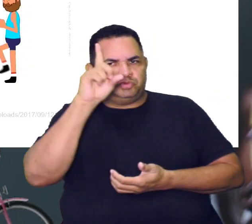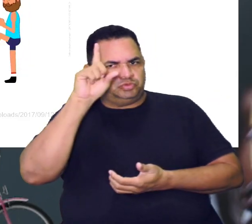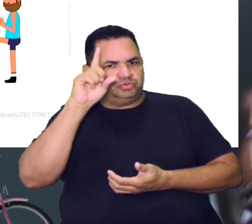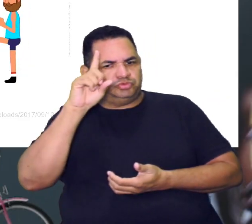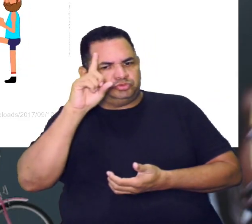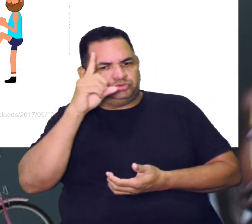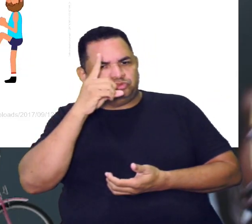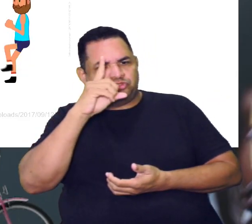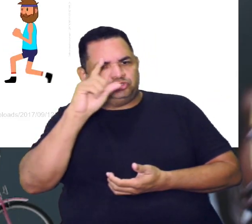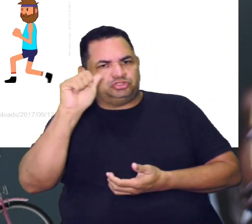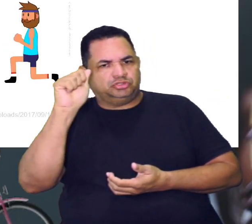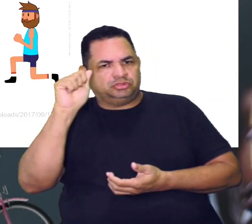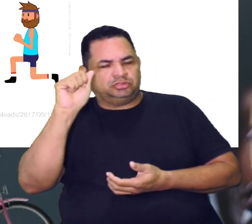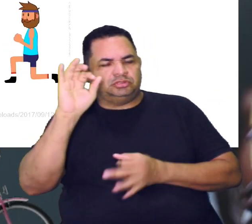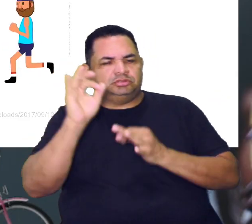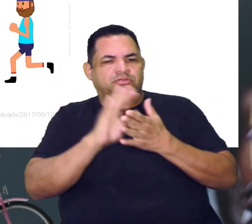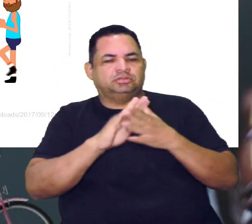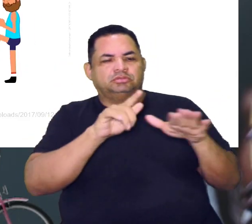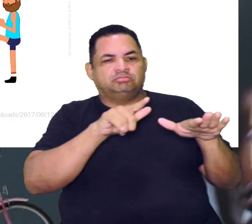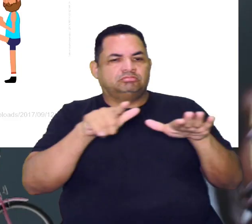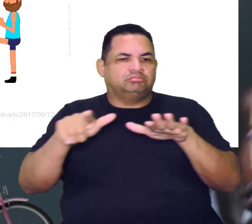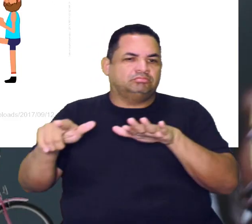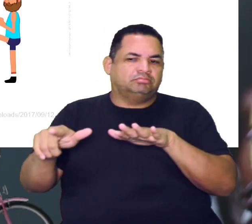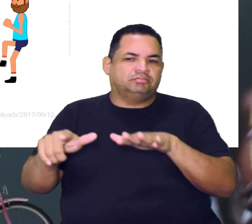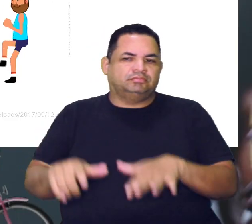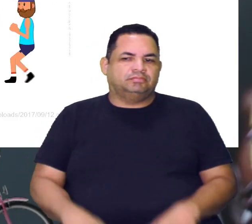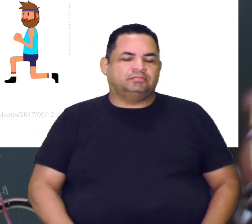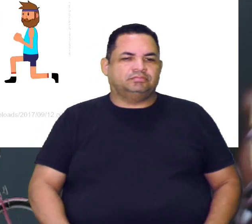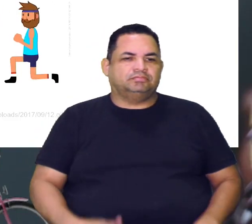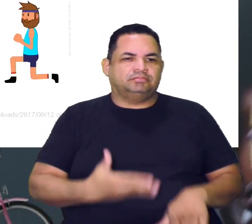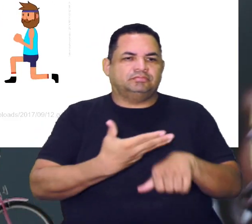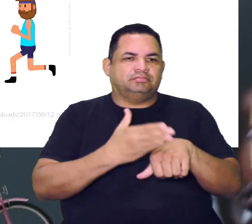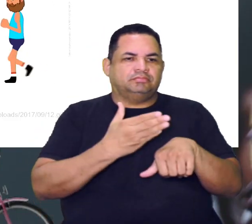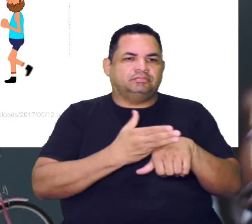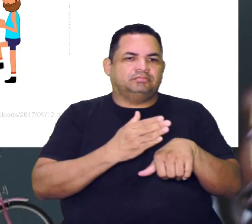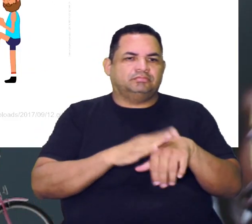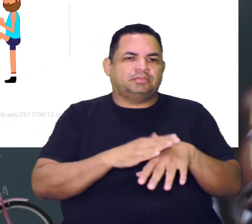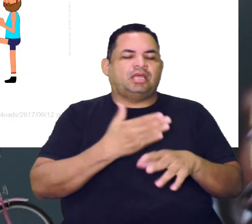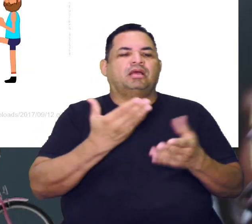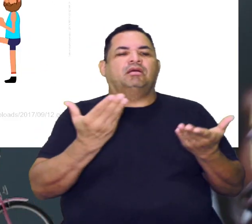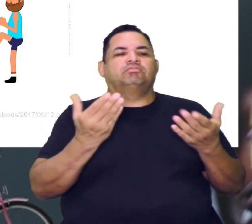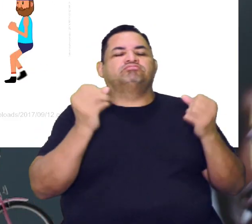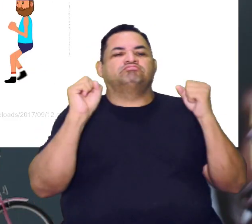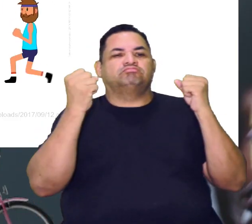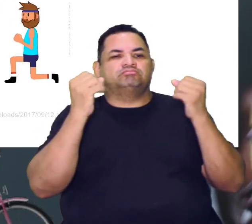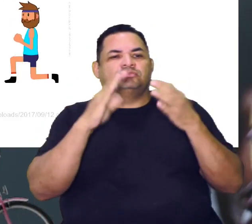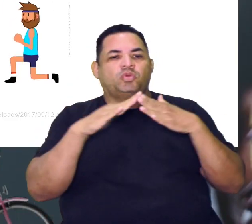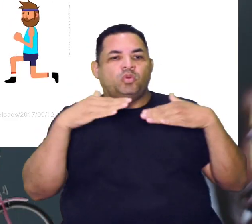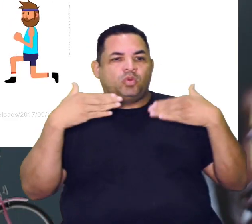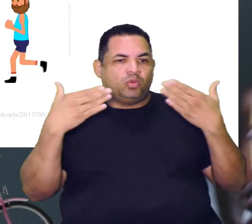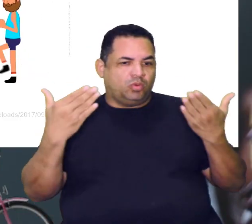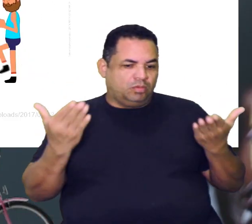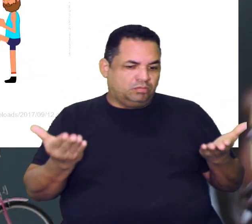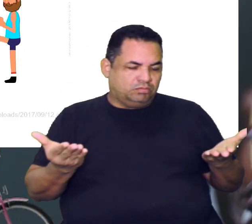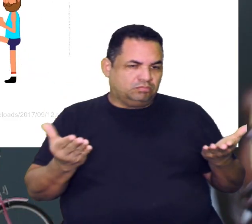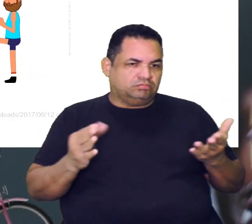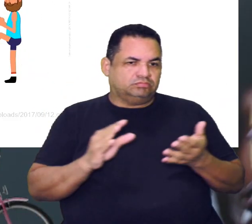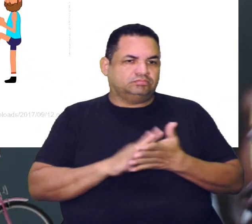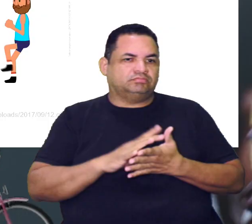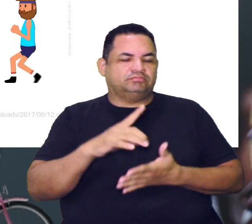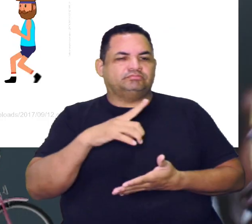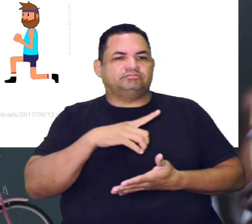grupo de pessoas fisicamente ativas. Tudo bem? Com a prática do exercício. E o exercício, quando eu estou falando aqui, é o que